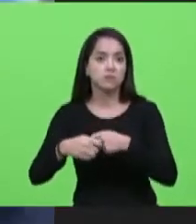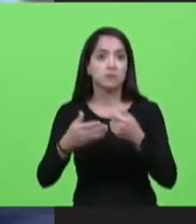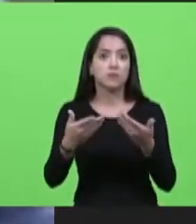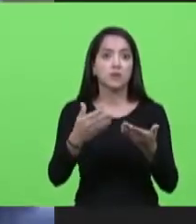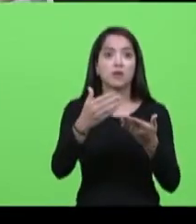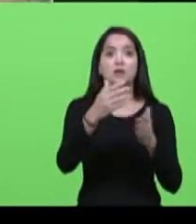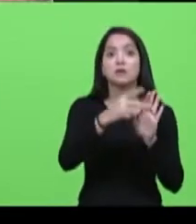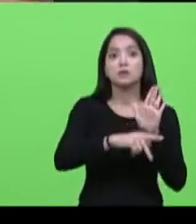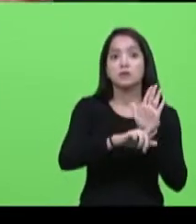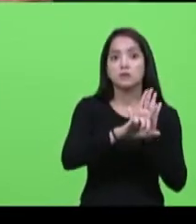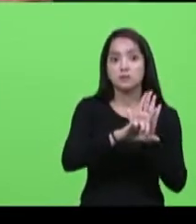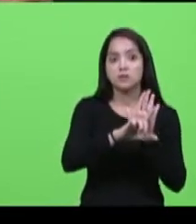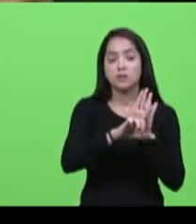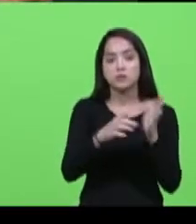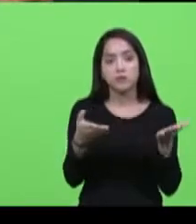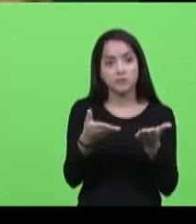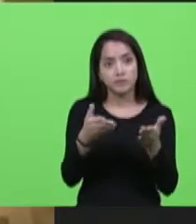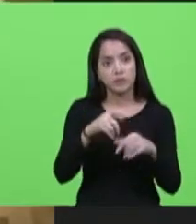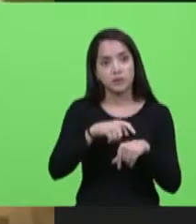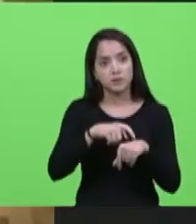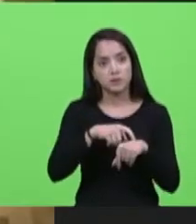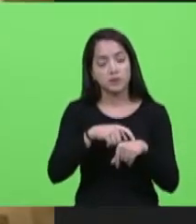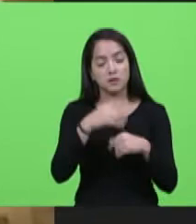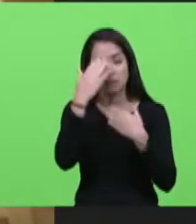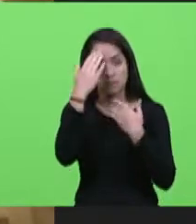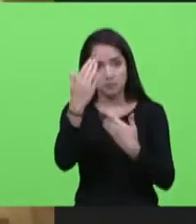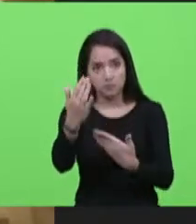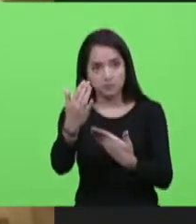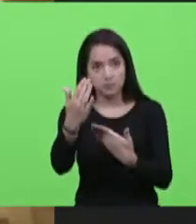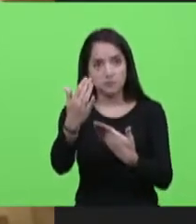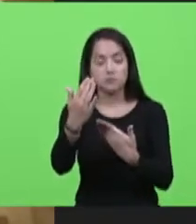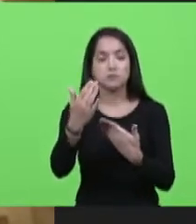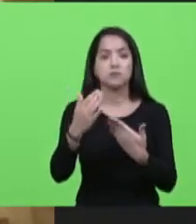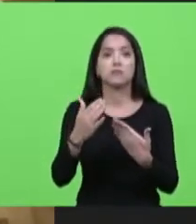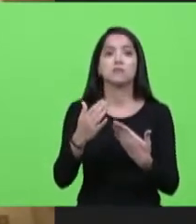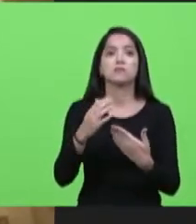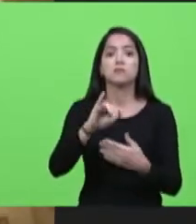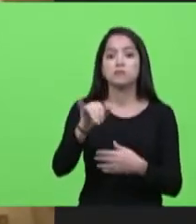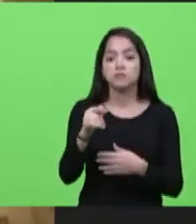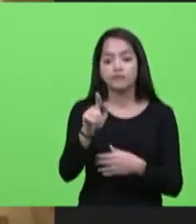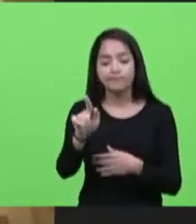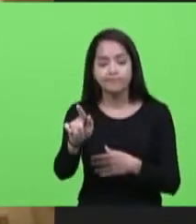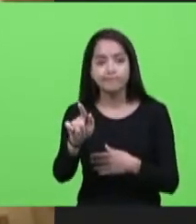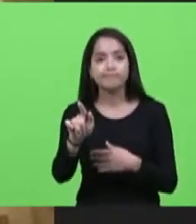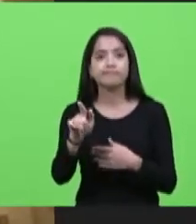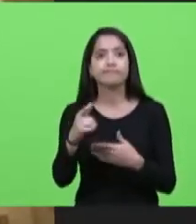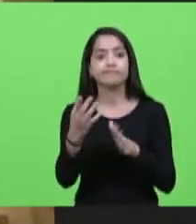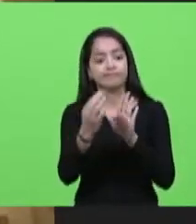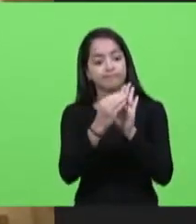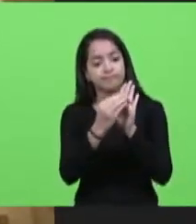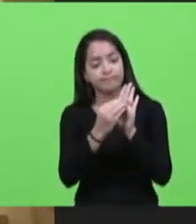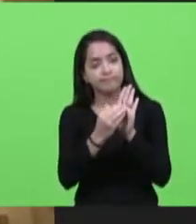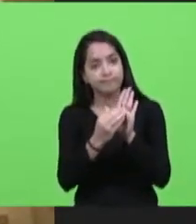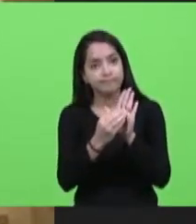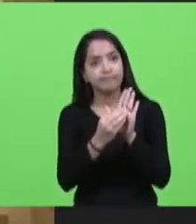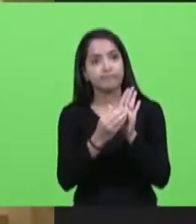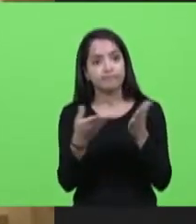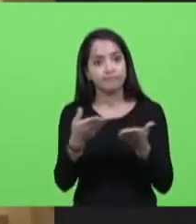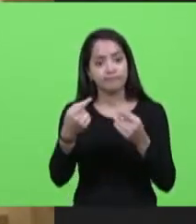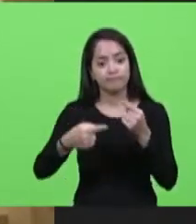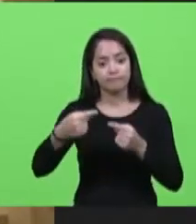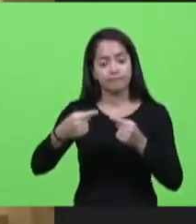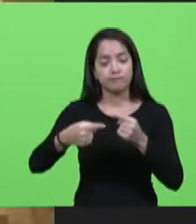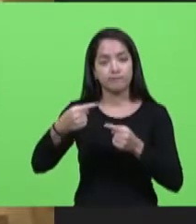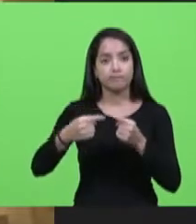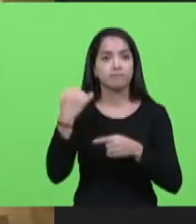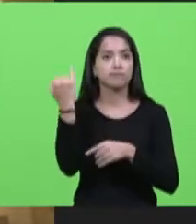pudesse estar no plenário nesse momento. E também agradecer à casa, deputado Júlio Garcia, por pautar esse projeto tão importante para Santa Catarina. Esse é um